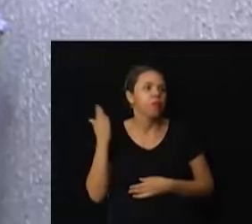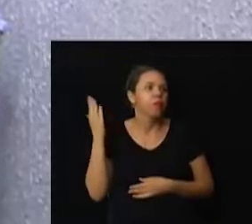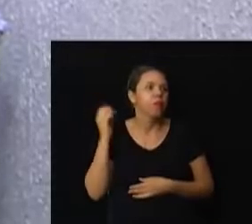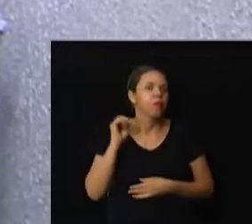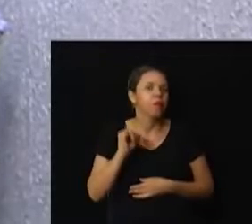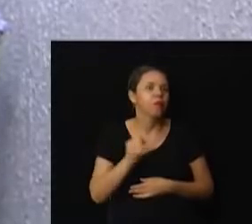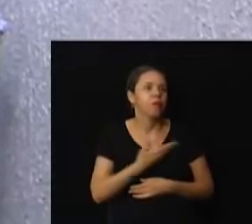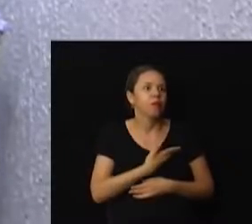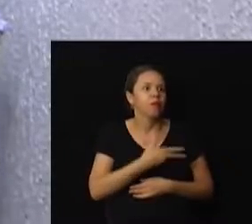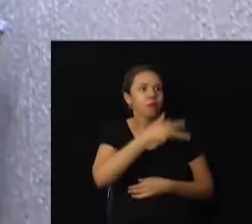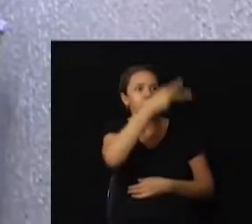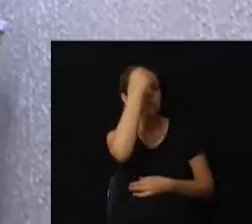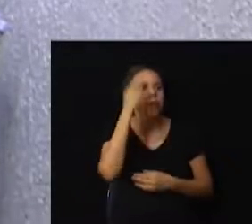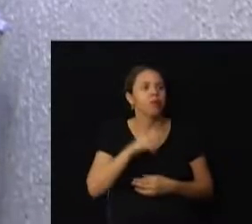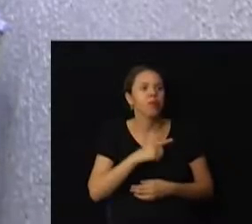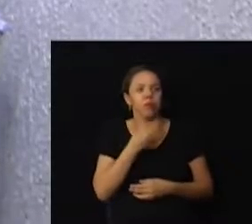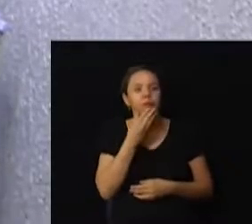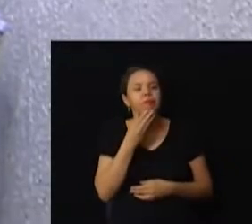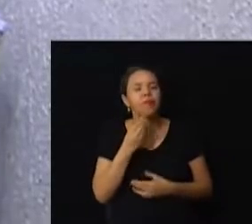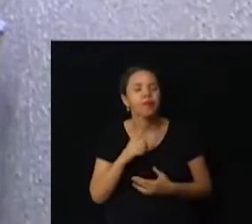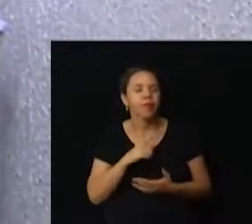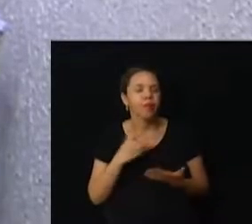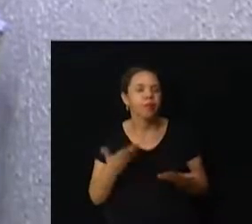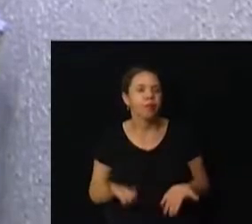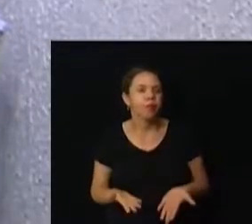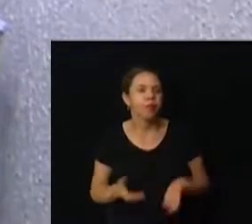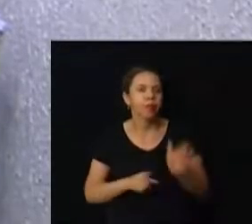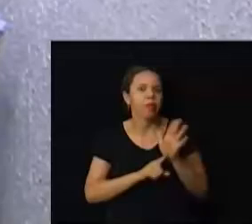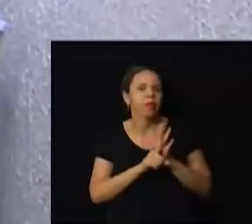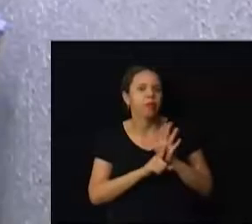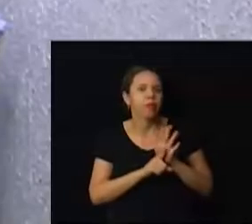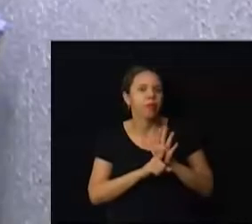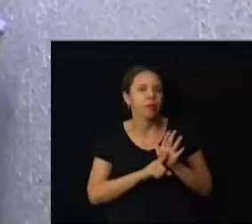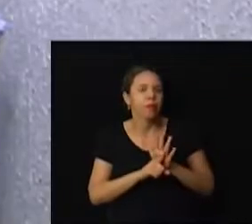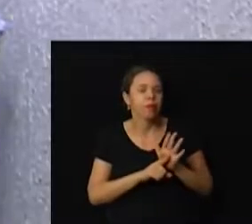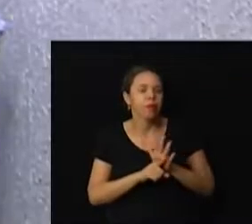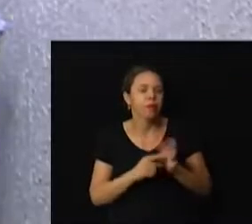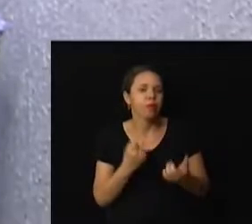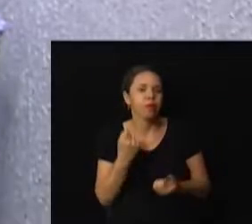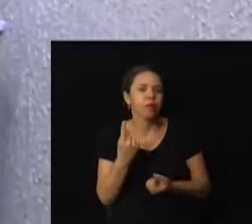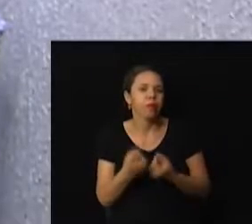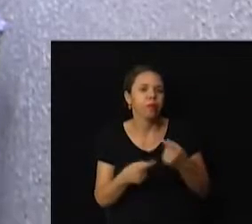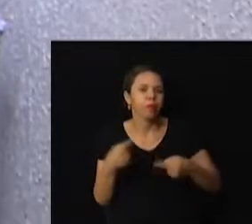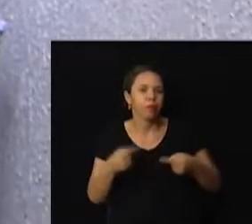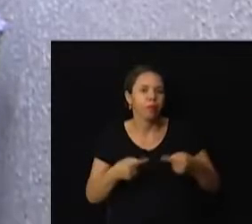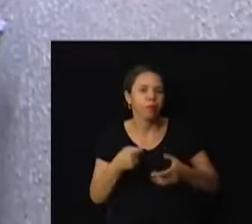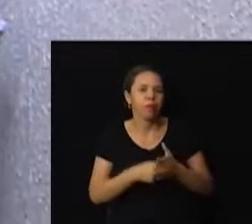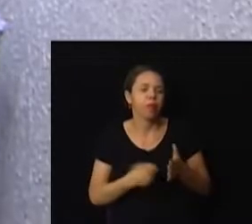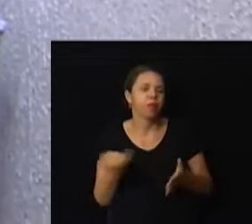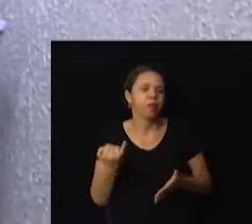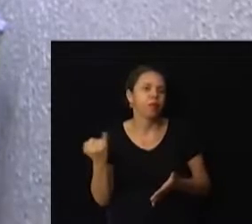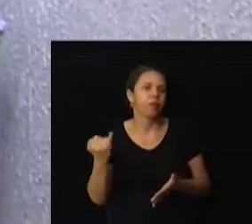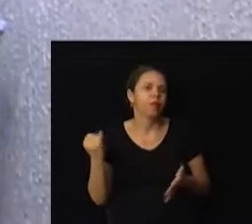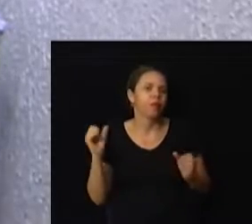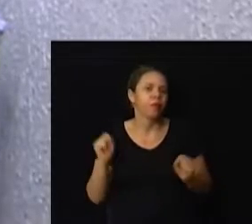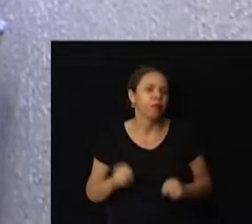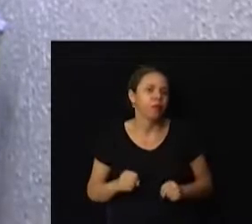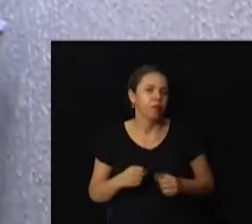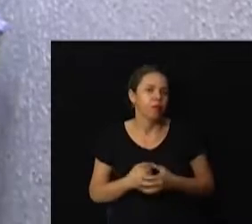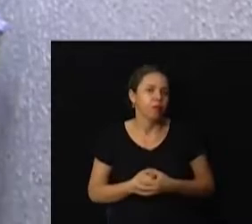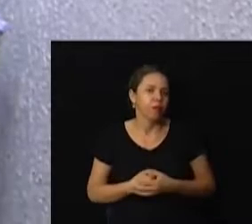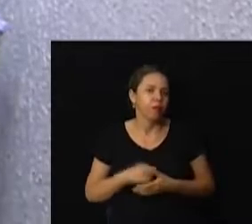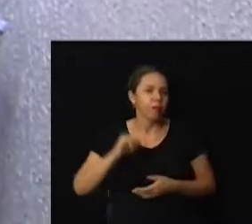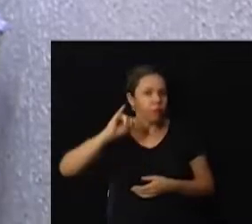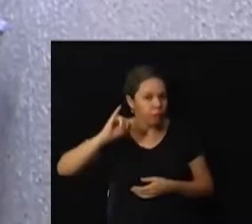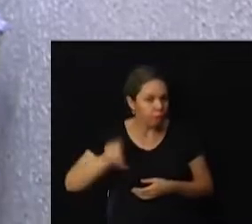de saber se a Prefeitura tem esse olhar, se ela tem estudado alguma política importante para